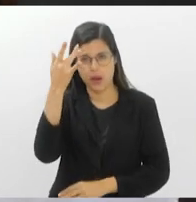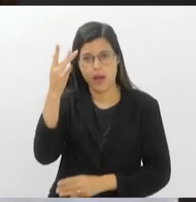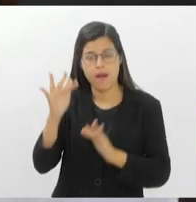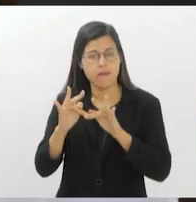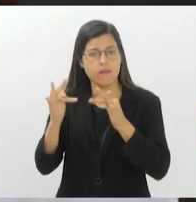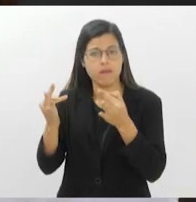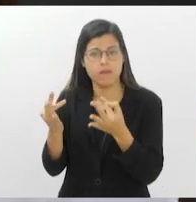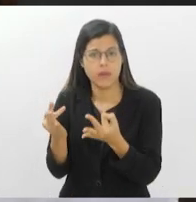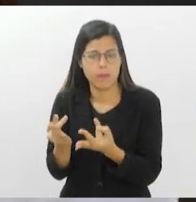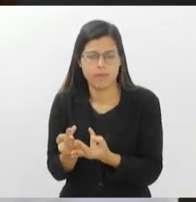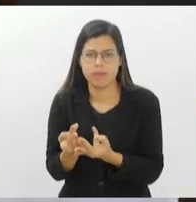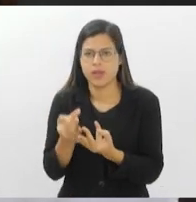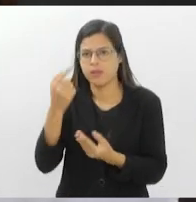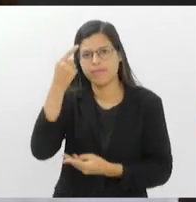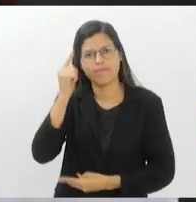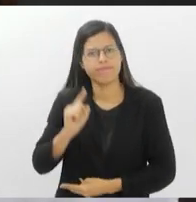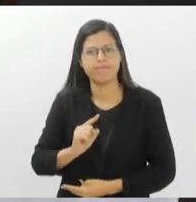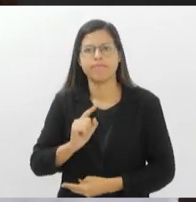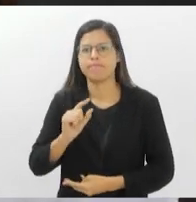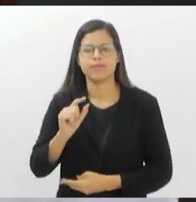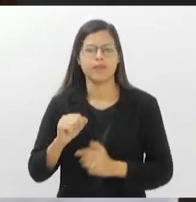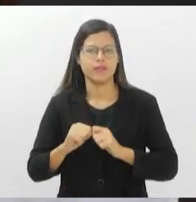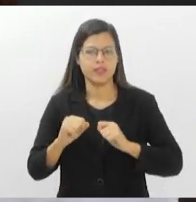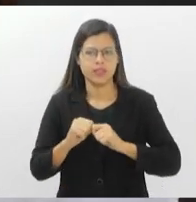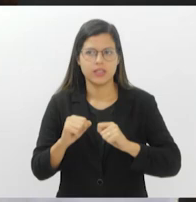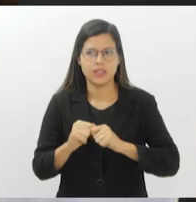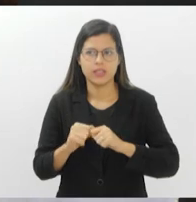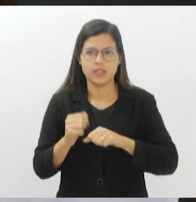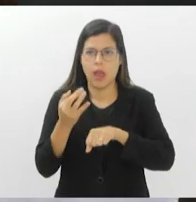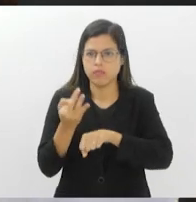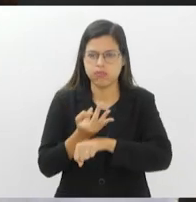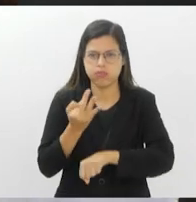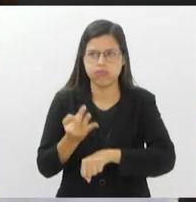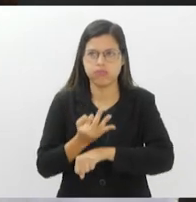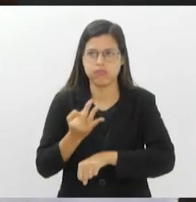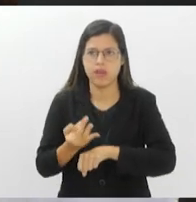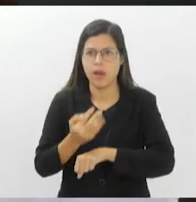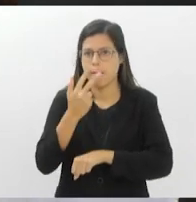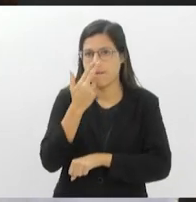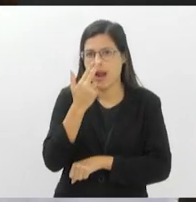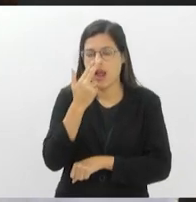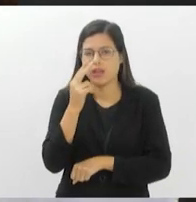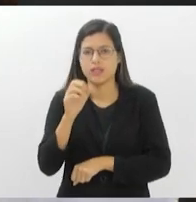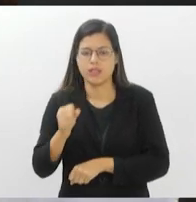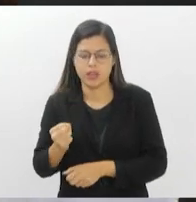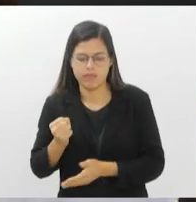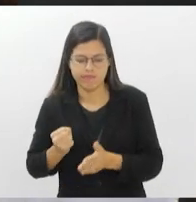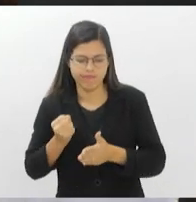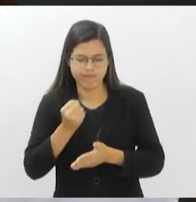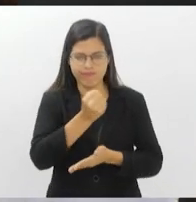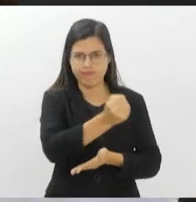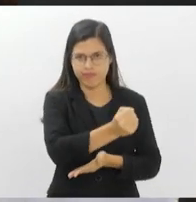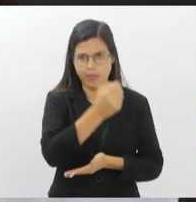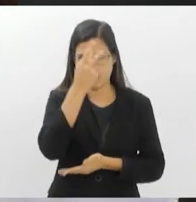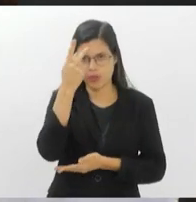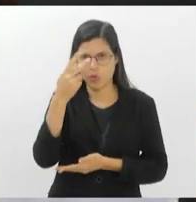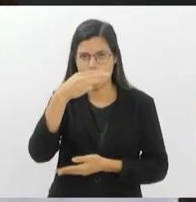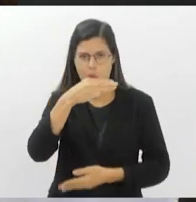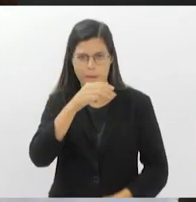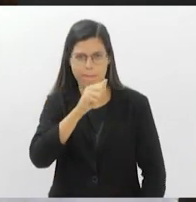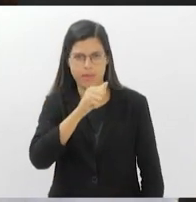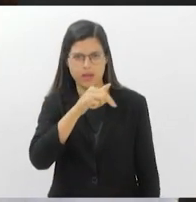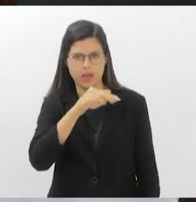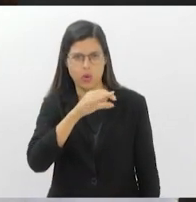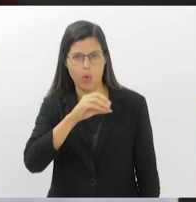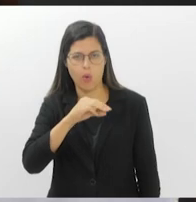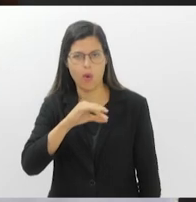da sereia do manicômio a aparecer e se apresentar como se fosse a única solução, e a gente que está na luta, a gente sabe que não, que